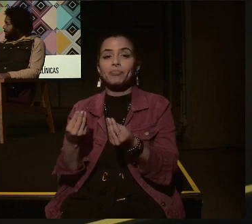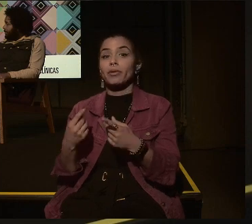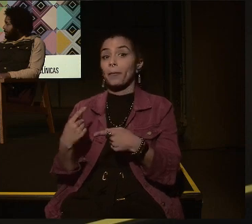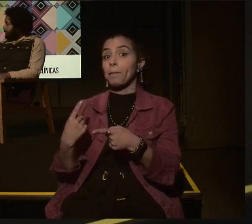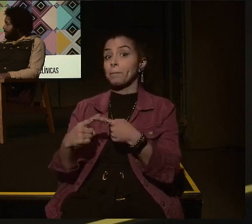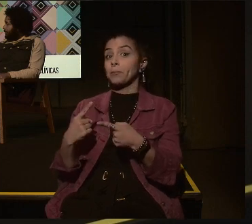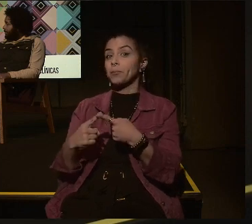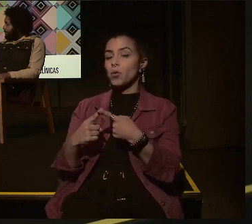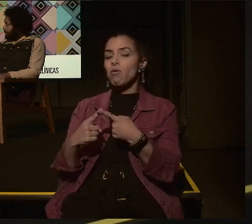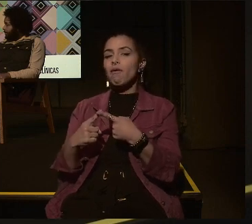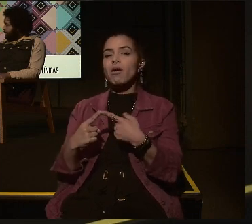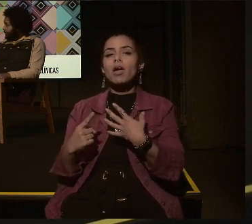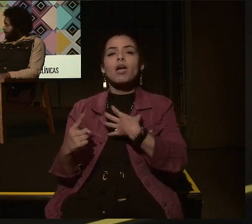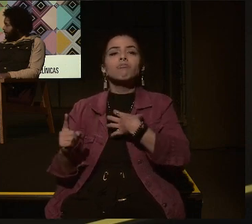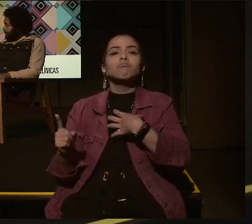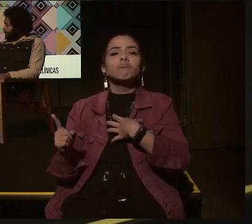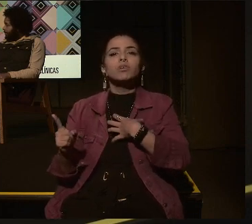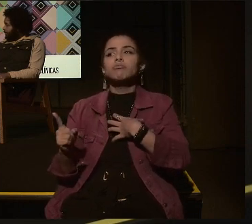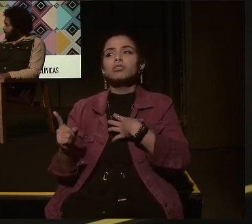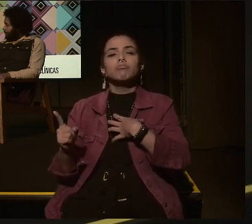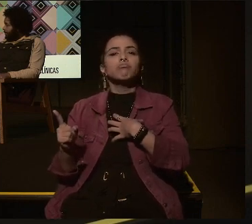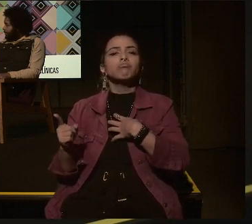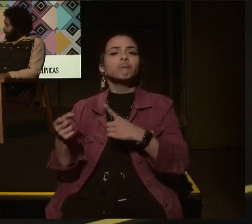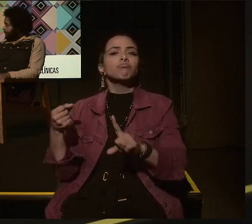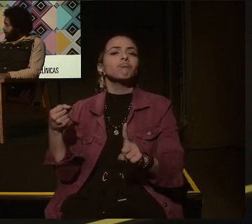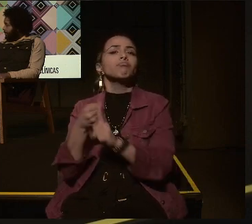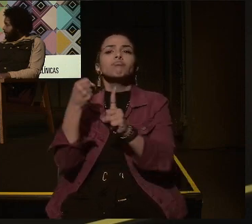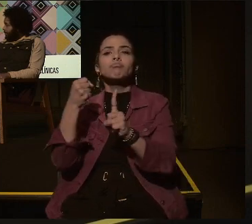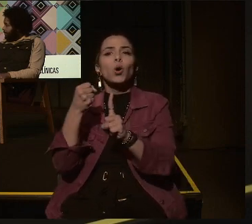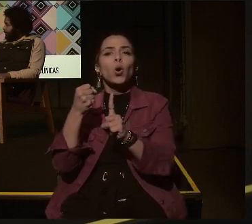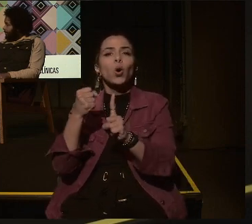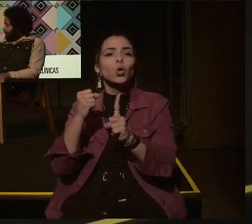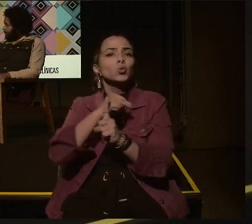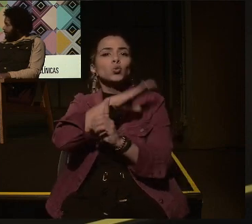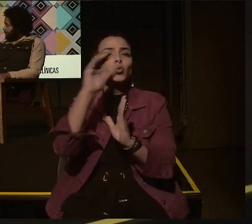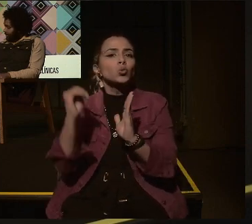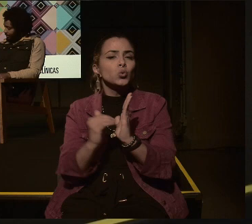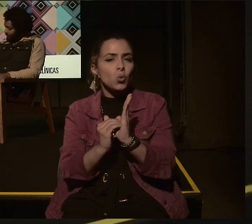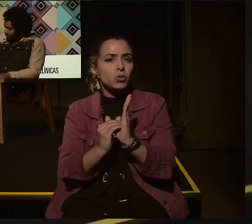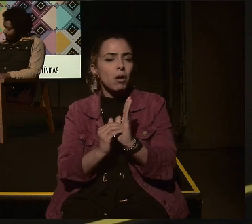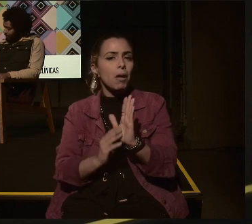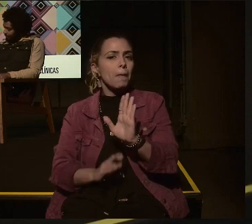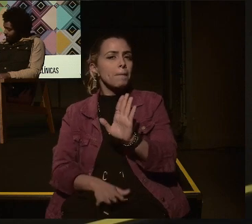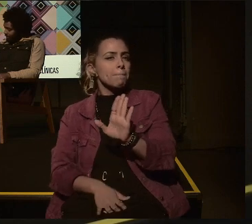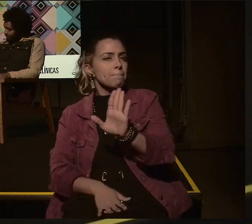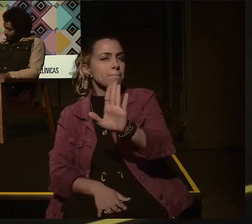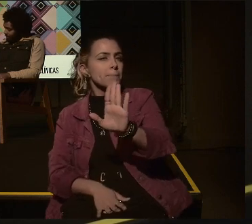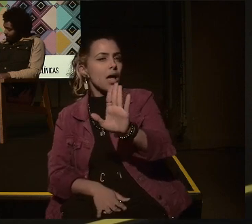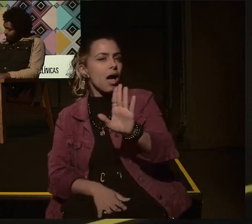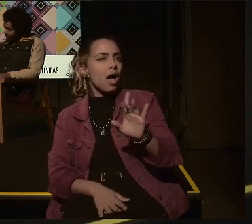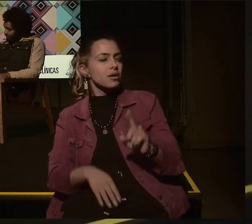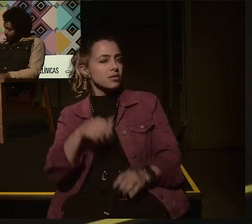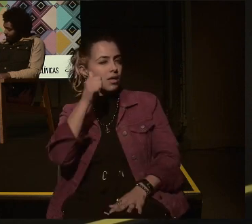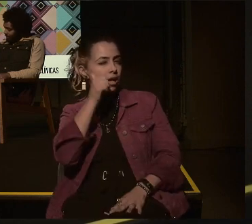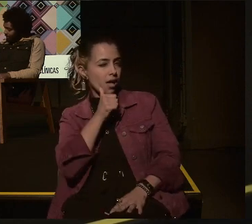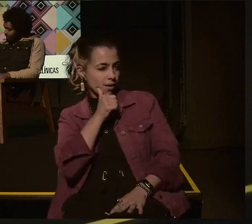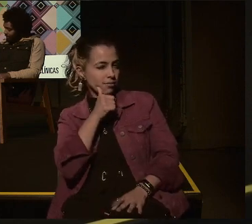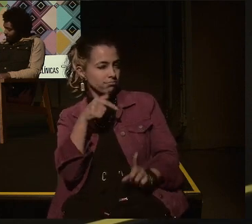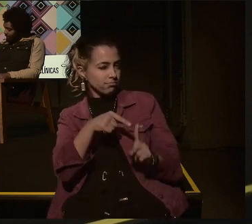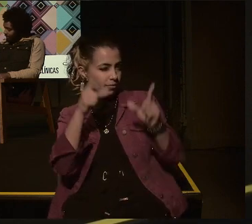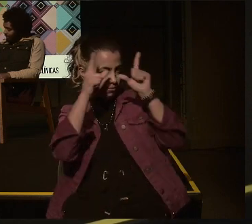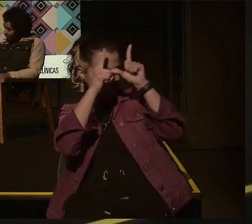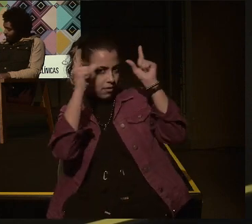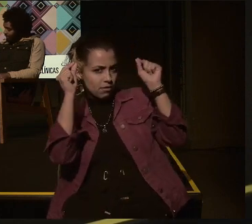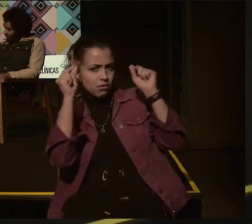vai-vem diaspórico afeta a todos. Todas e todos. Mas ela saca que ali,